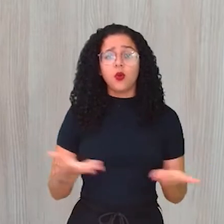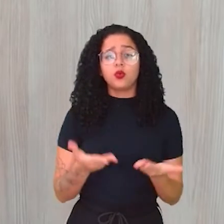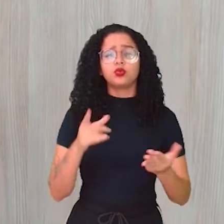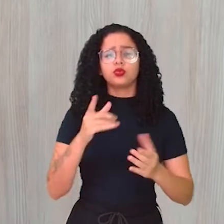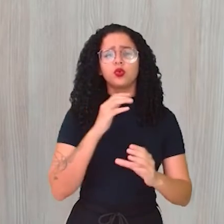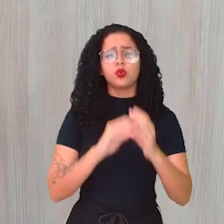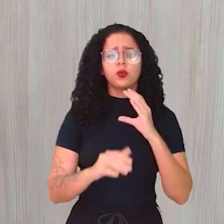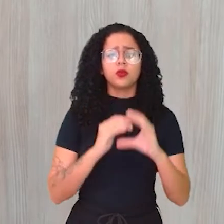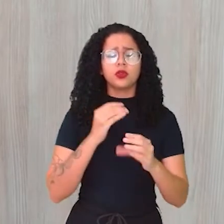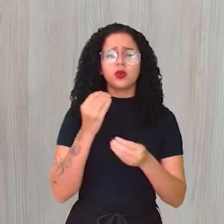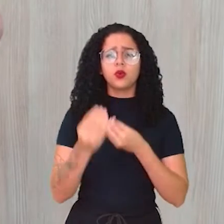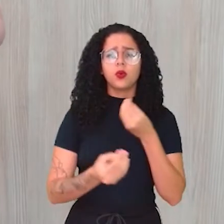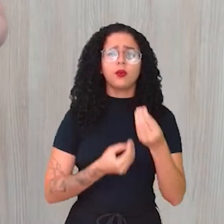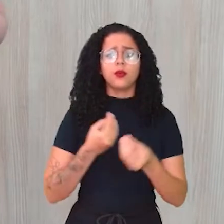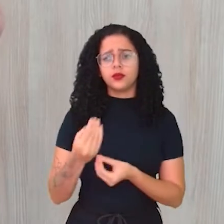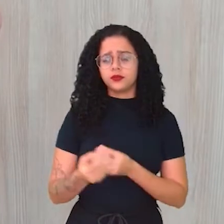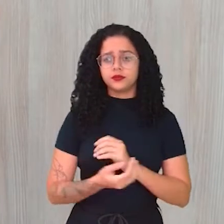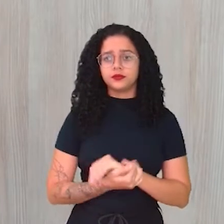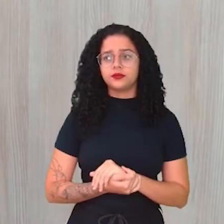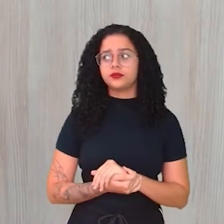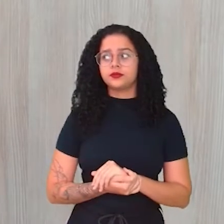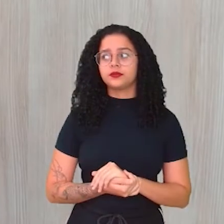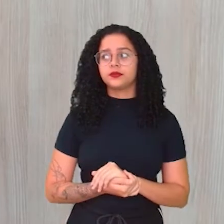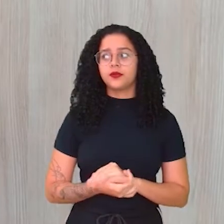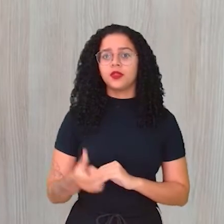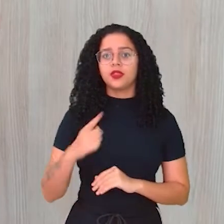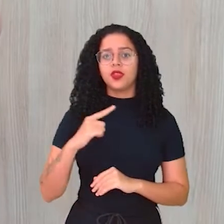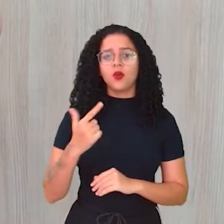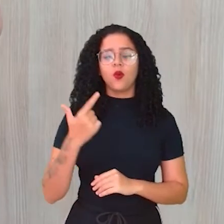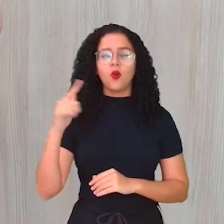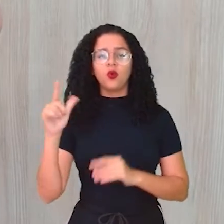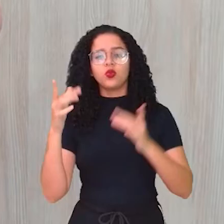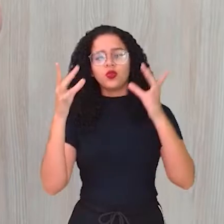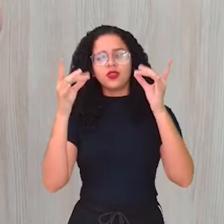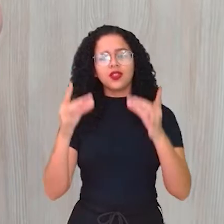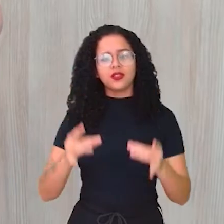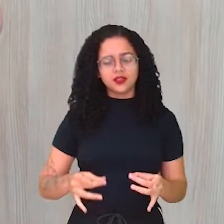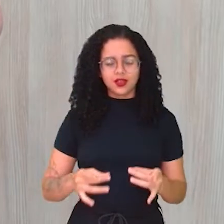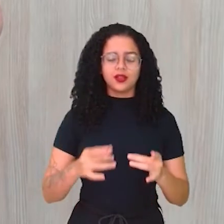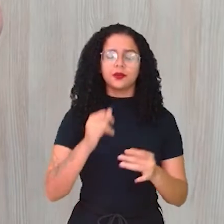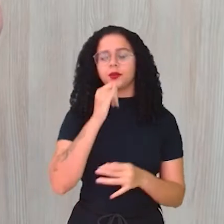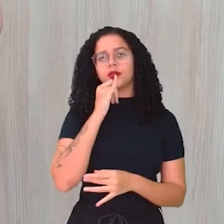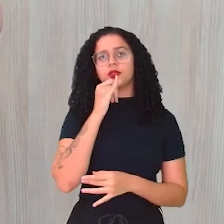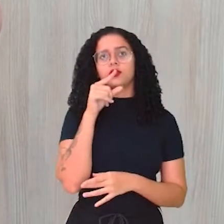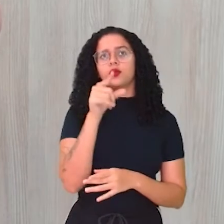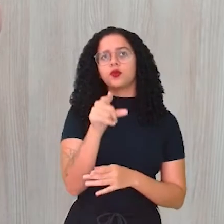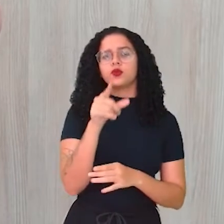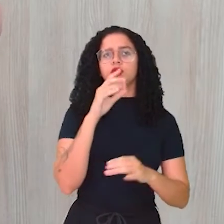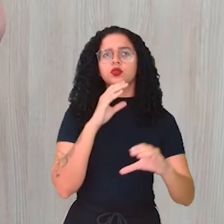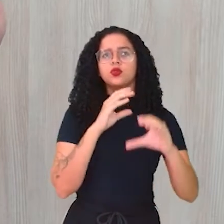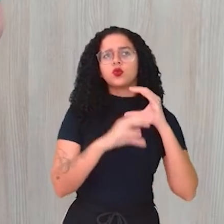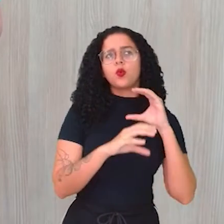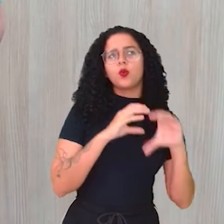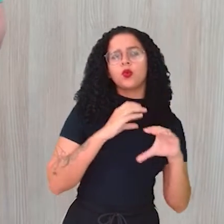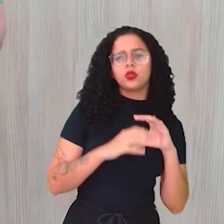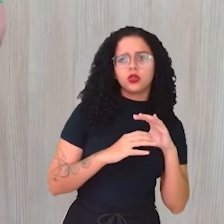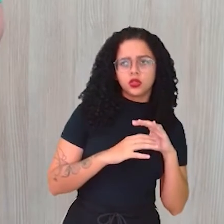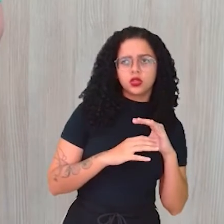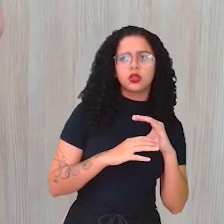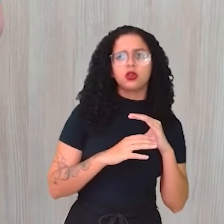como? Não é? E tem um outro detalhe, né, Carla? Quando a gente fala assim, você se comunica e